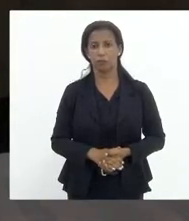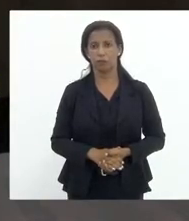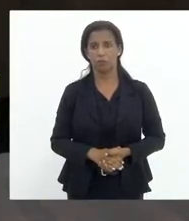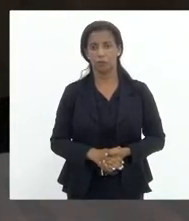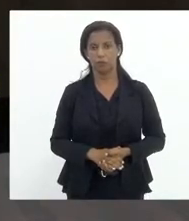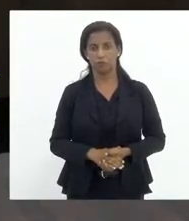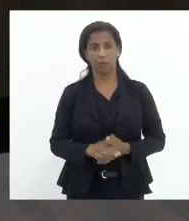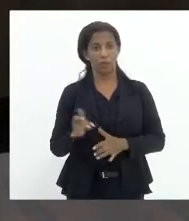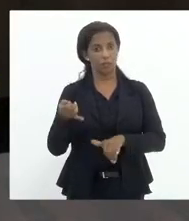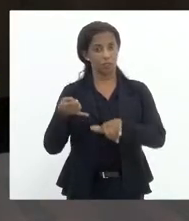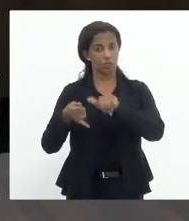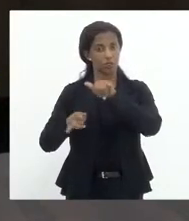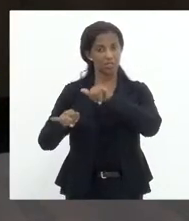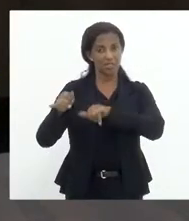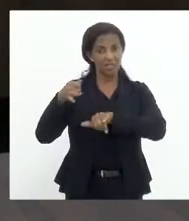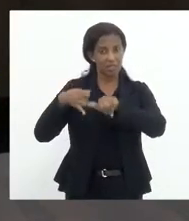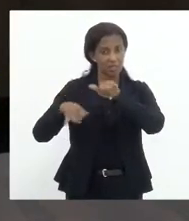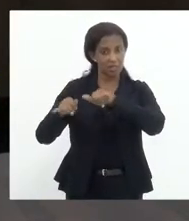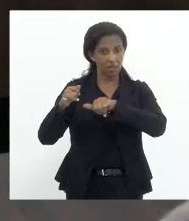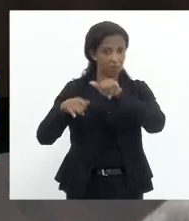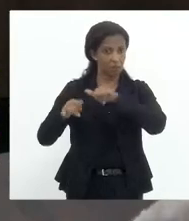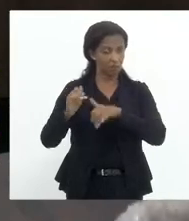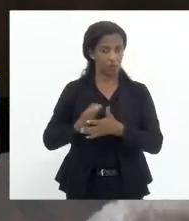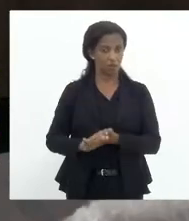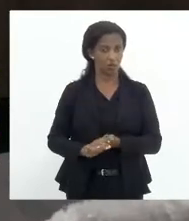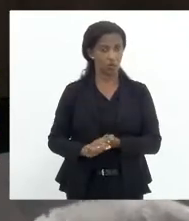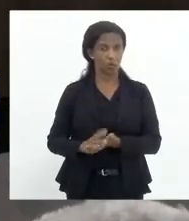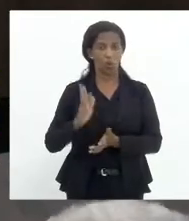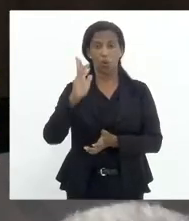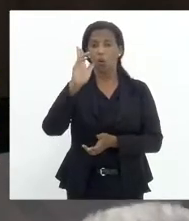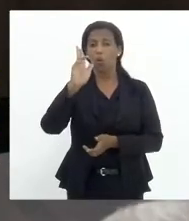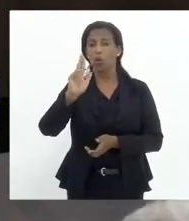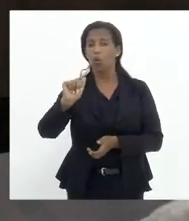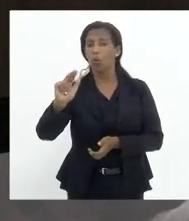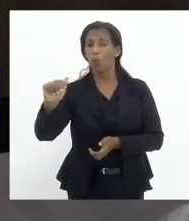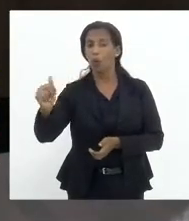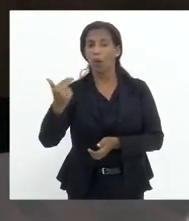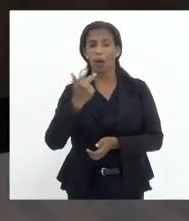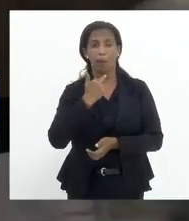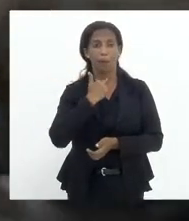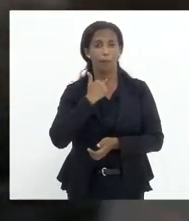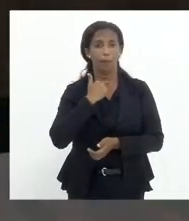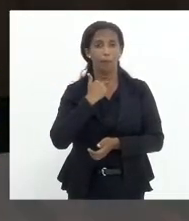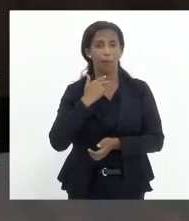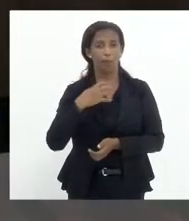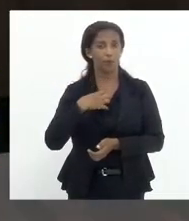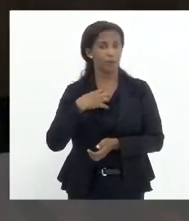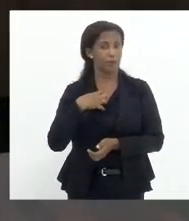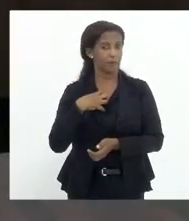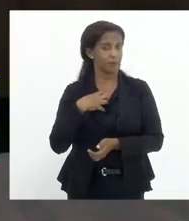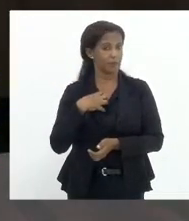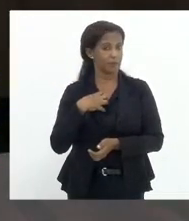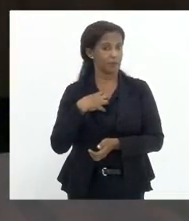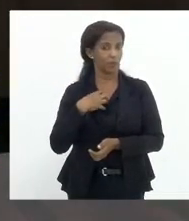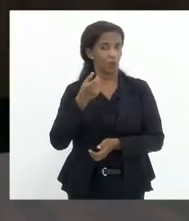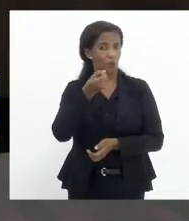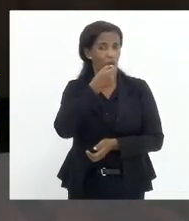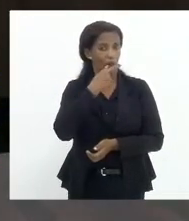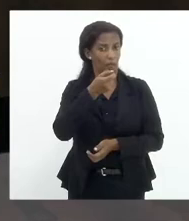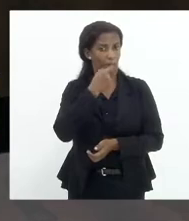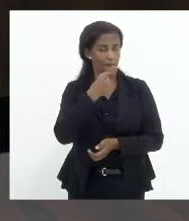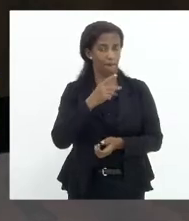dessas substâncias jamais poderão ser acolhidas como medicamento daqui se excluíam